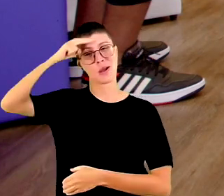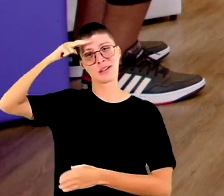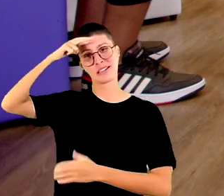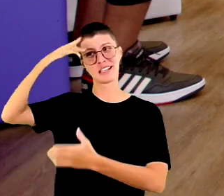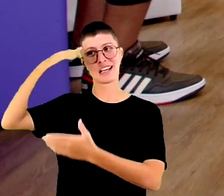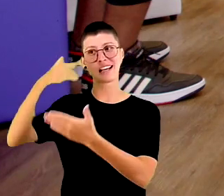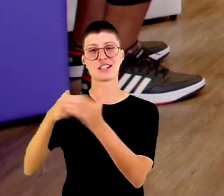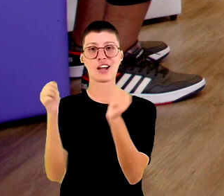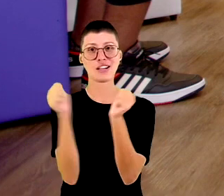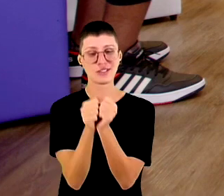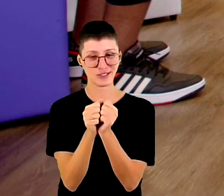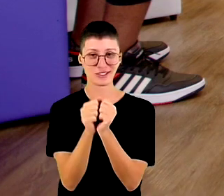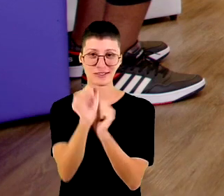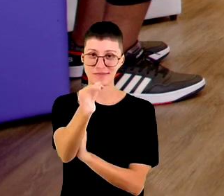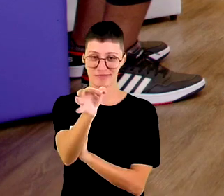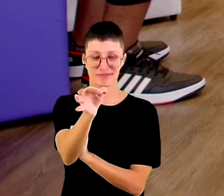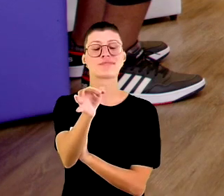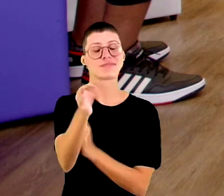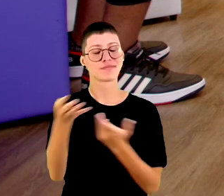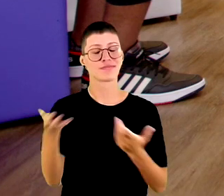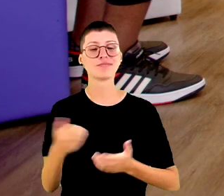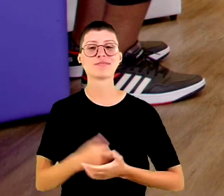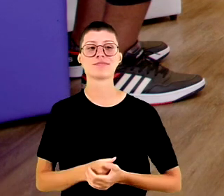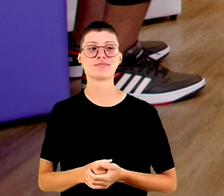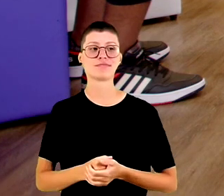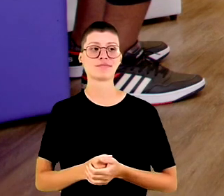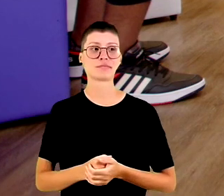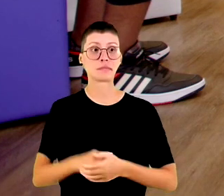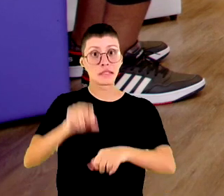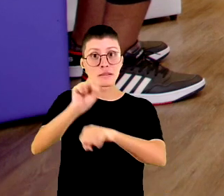Bom, peraí que já deu uma...